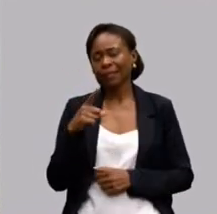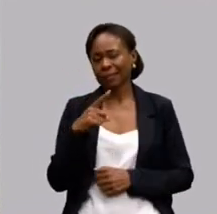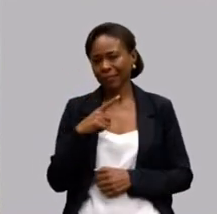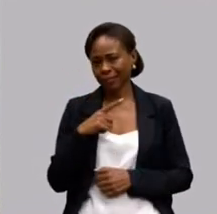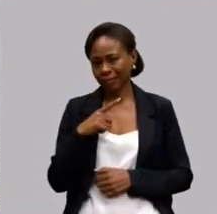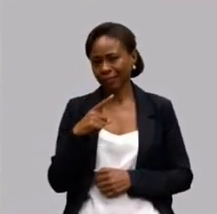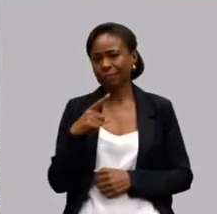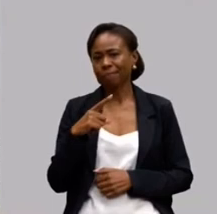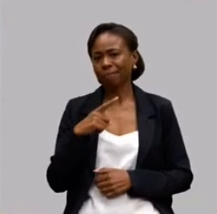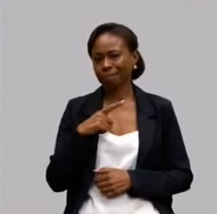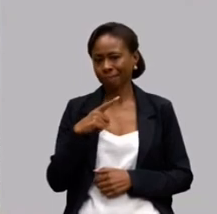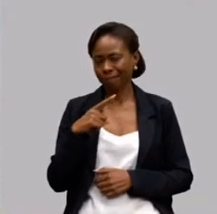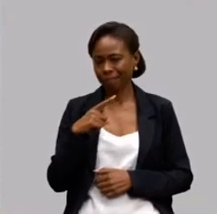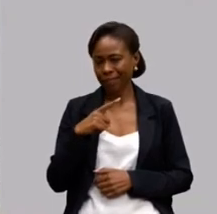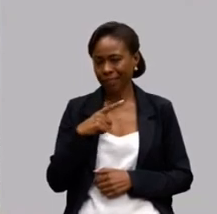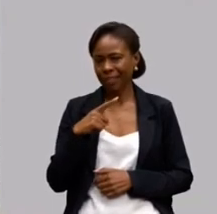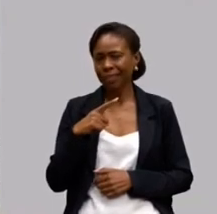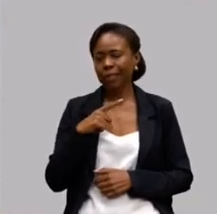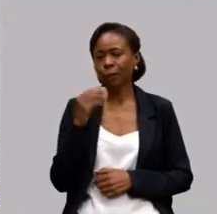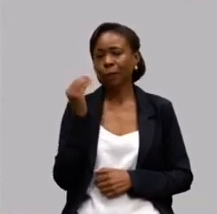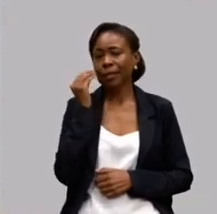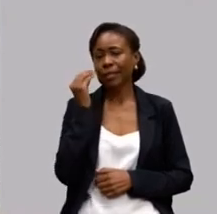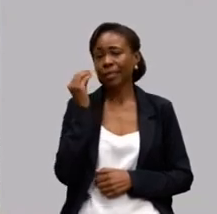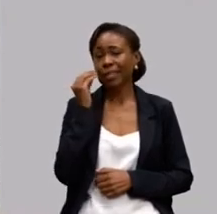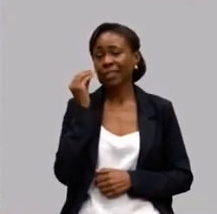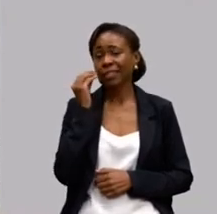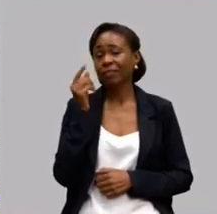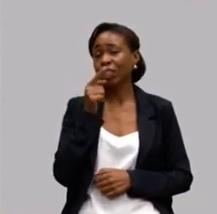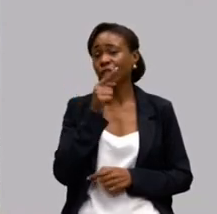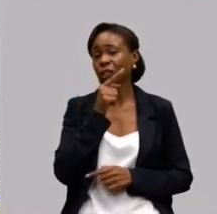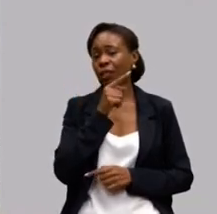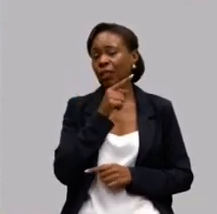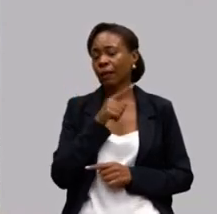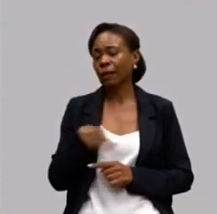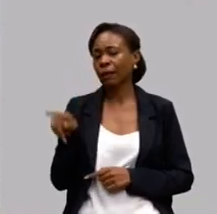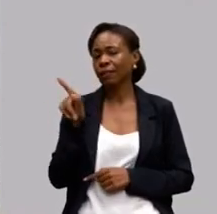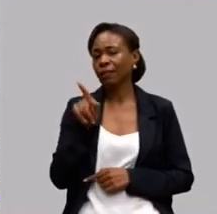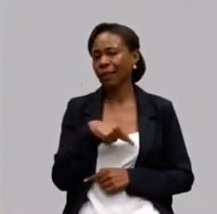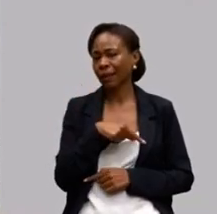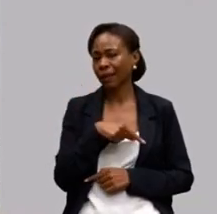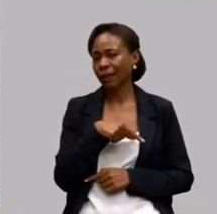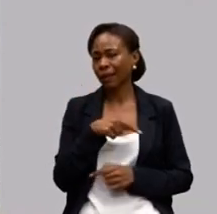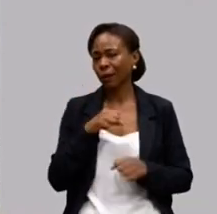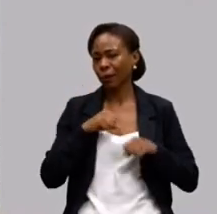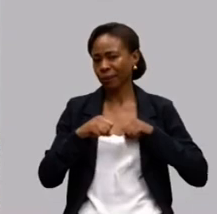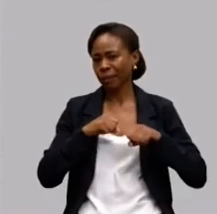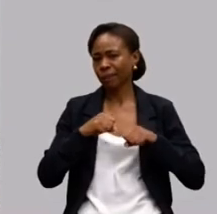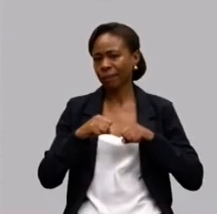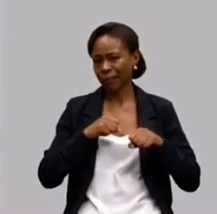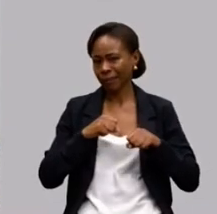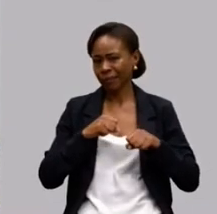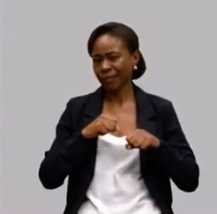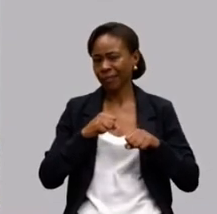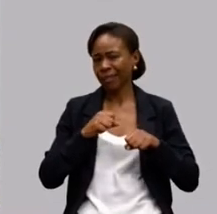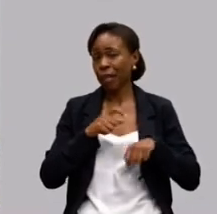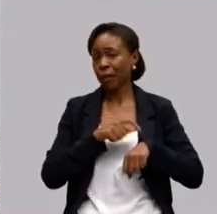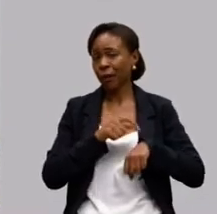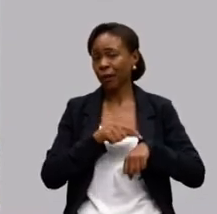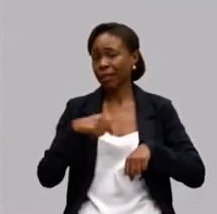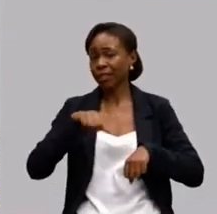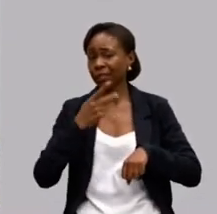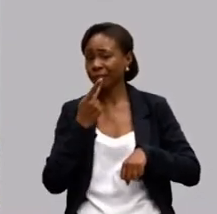de interditar o debate quando a gente trata do regime de recuperação fiscal.